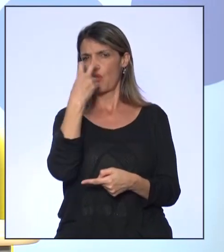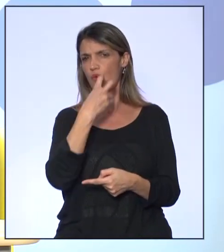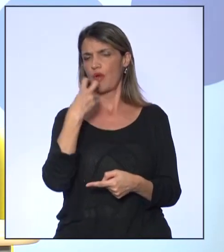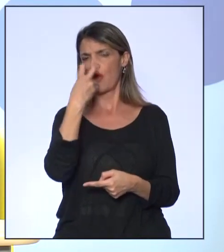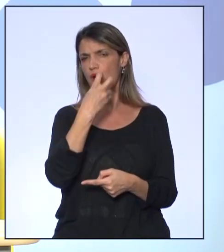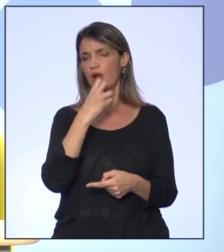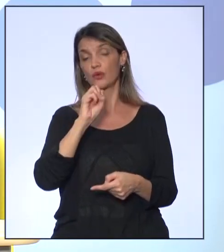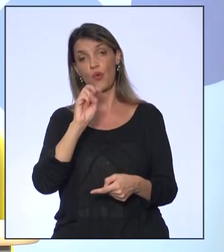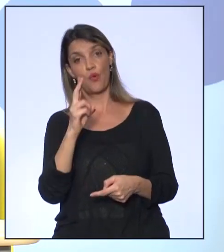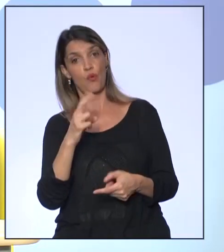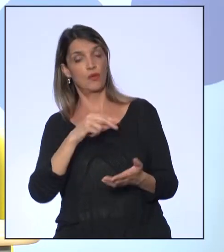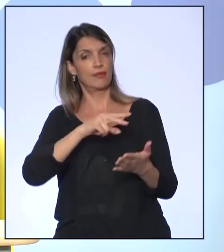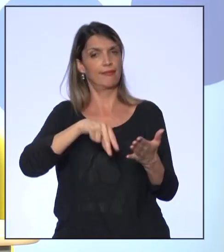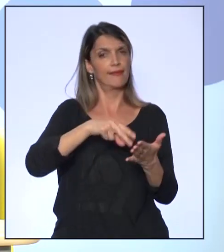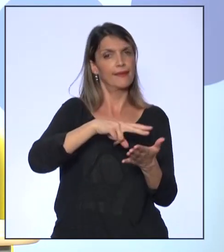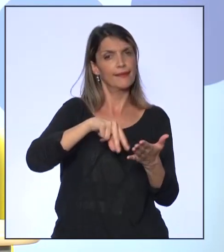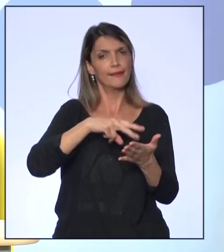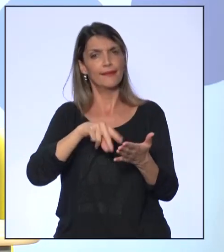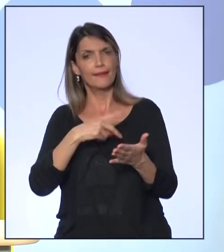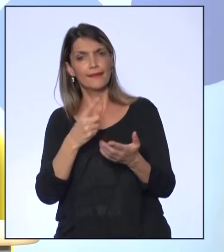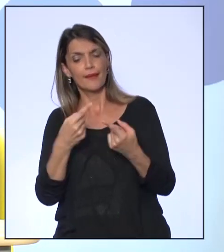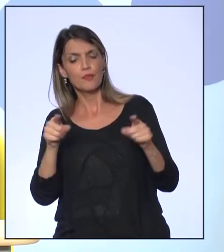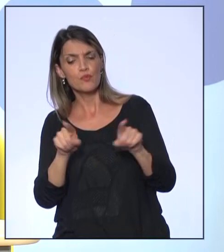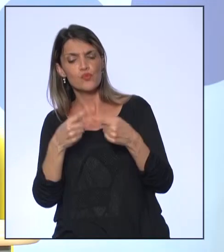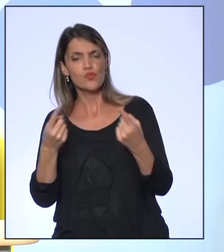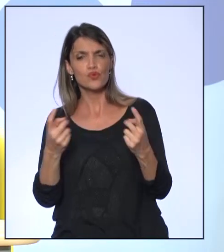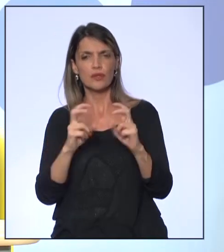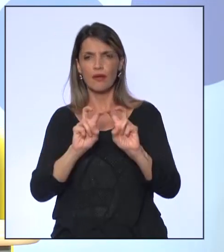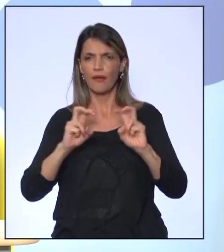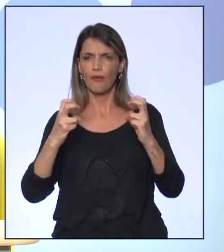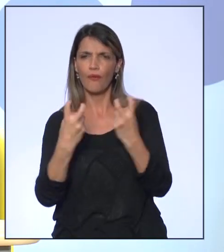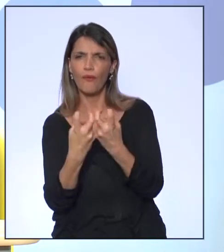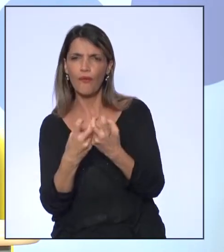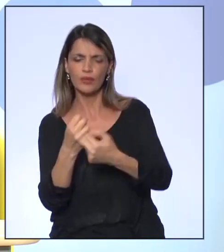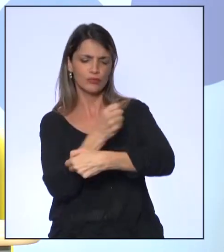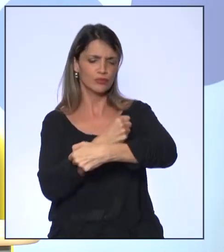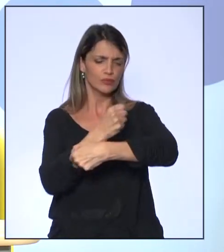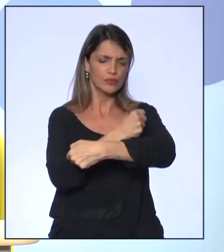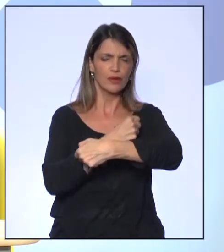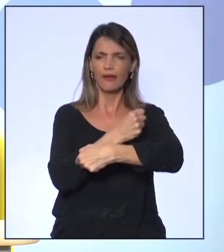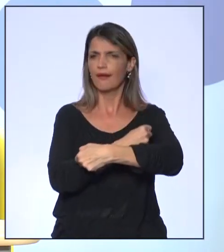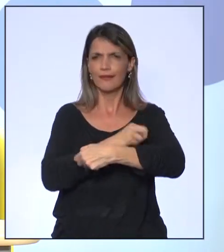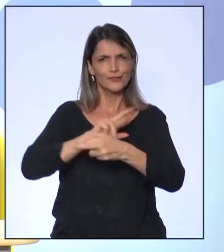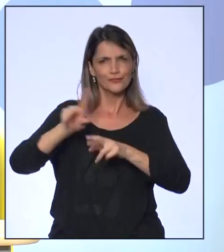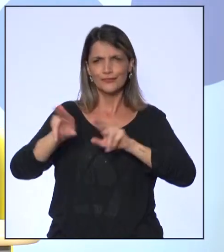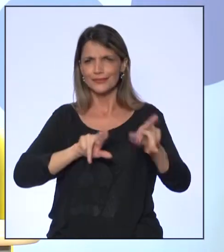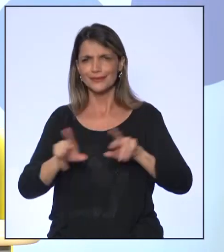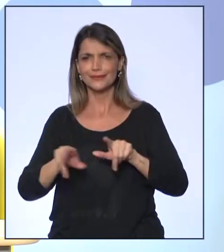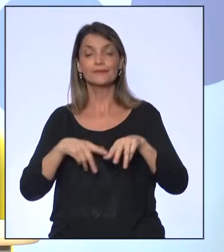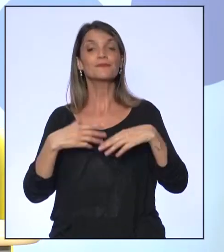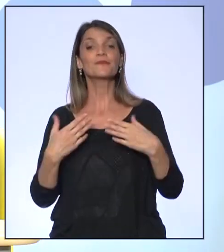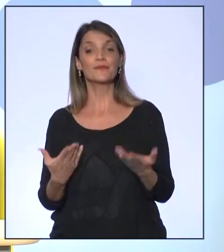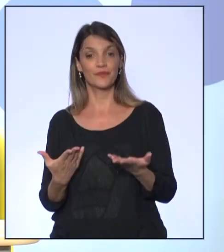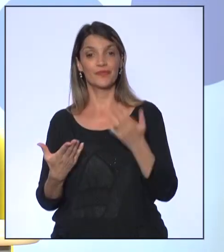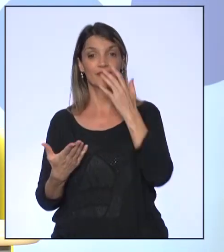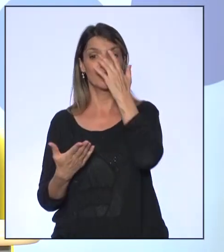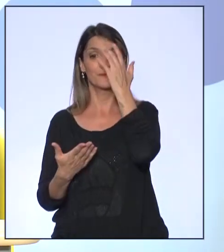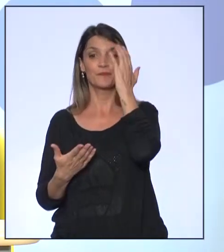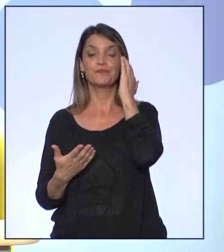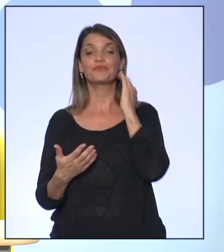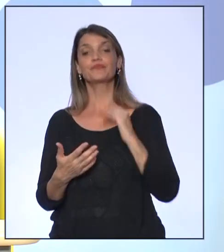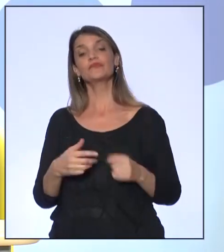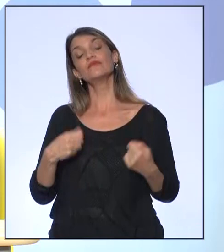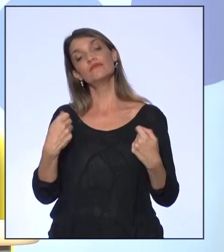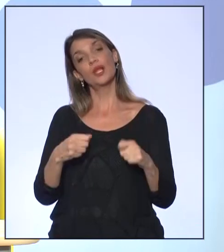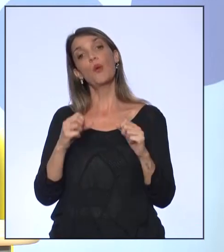das danças, a questão das cantigas de roda, a culinária, os pratos típicos, enfim. Então, essa parte aí, né, a gente